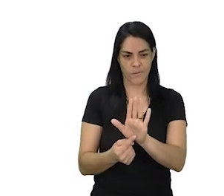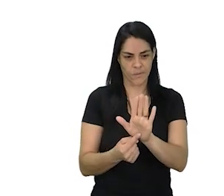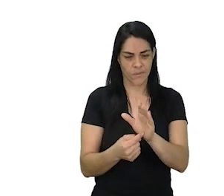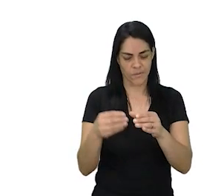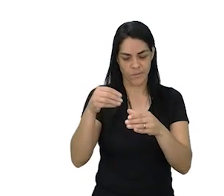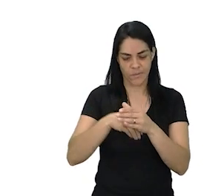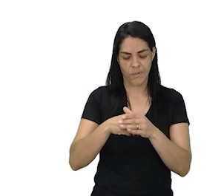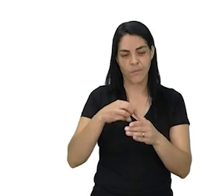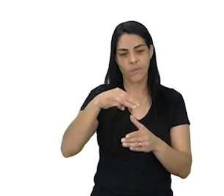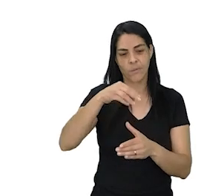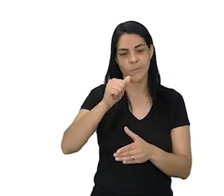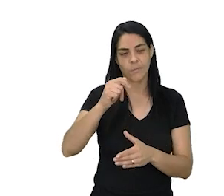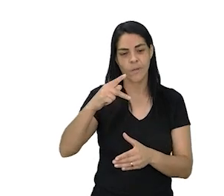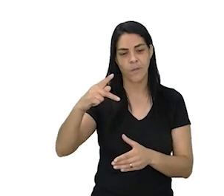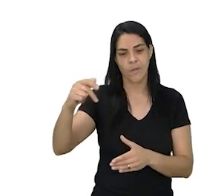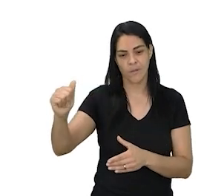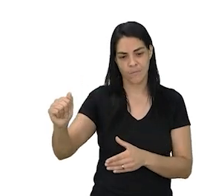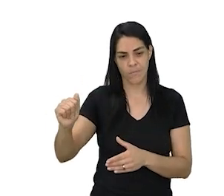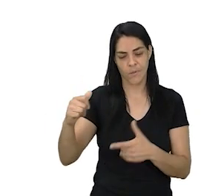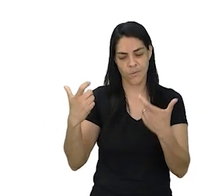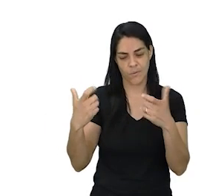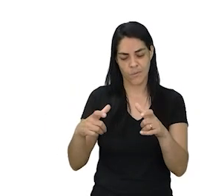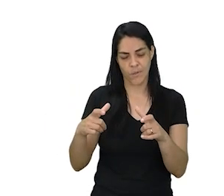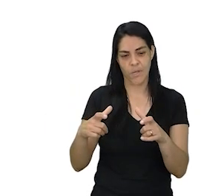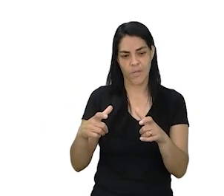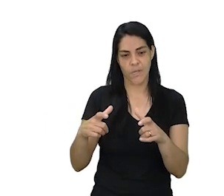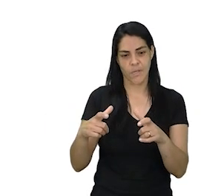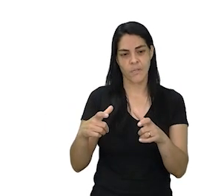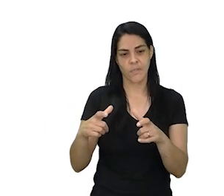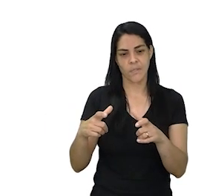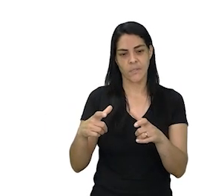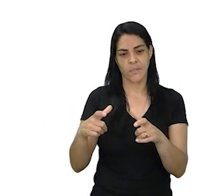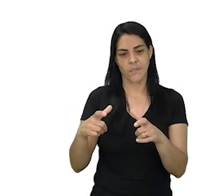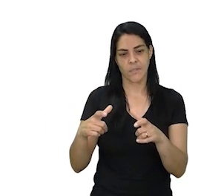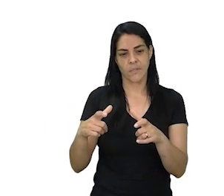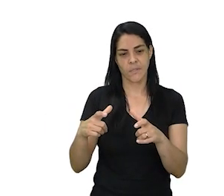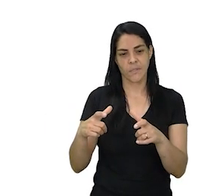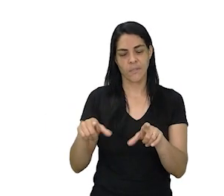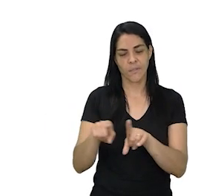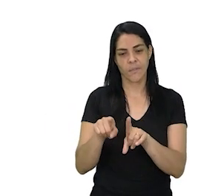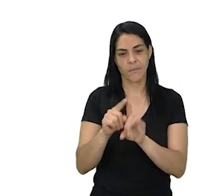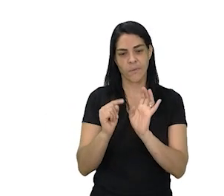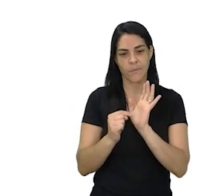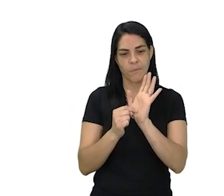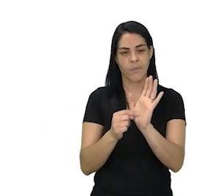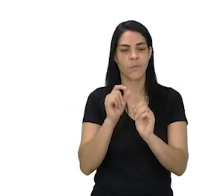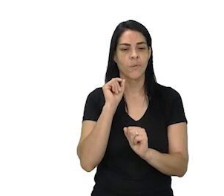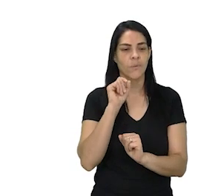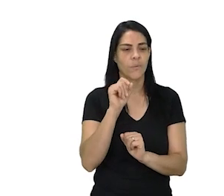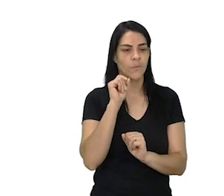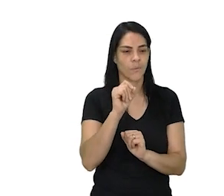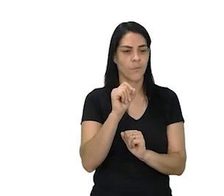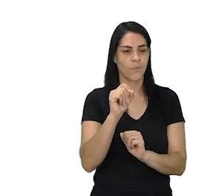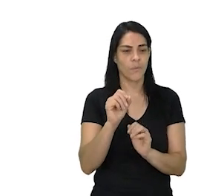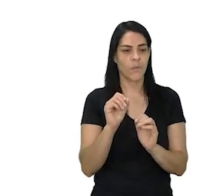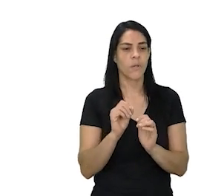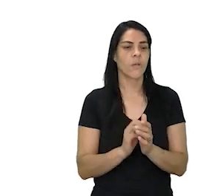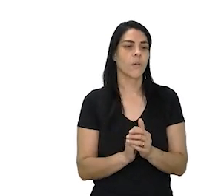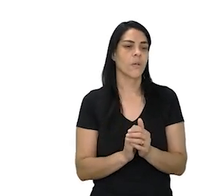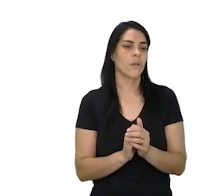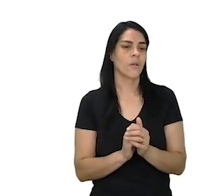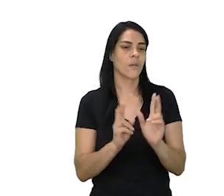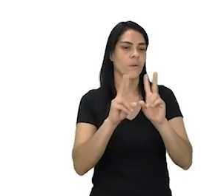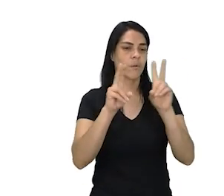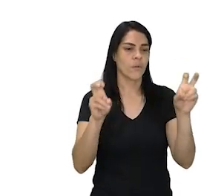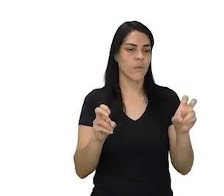dentro do mapa onde é que esses elementos estavam, indiquei aqui, ó, qual é o conteúdo, qual é a